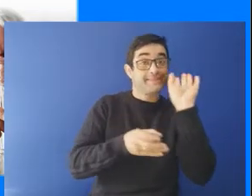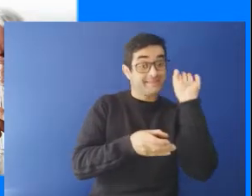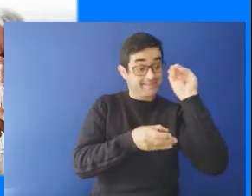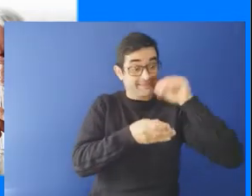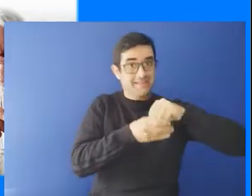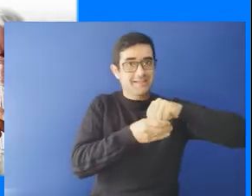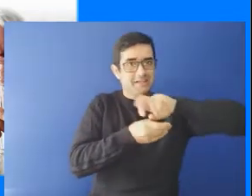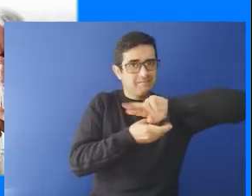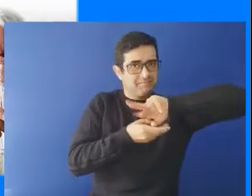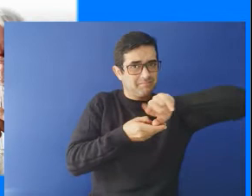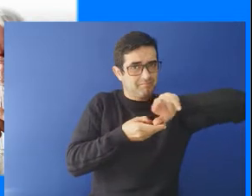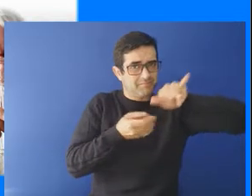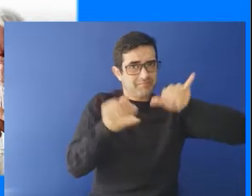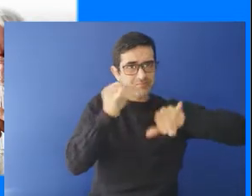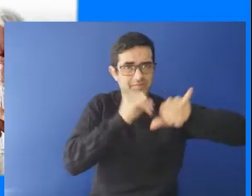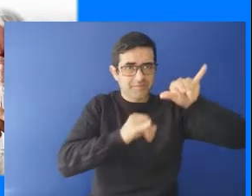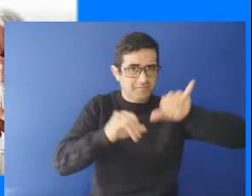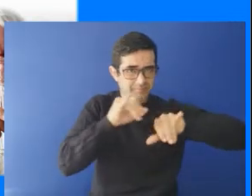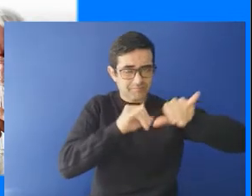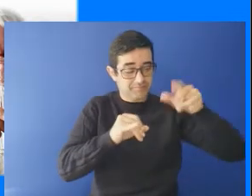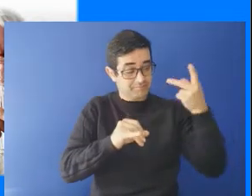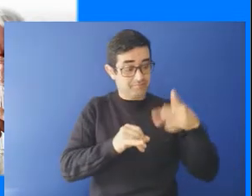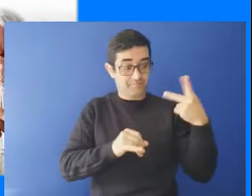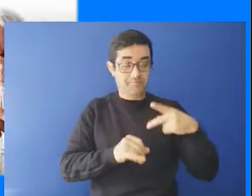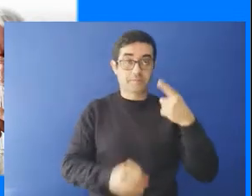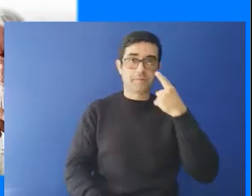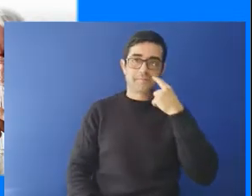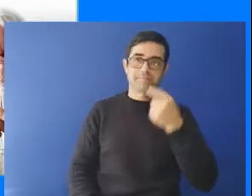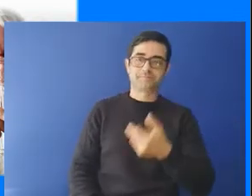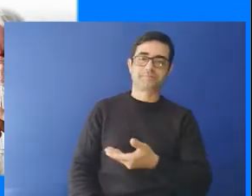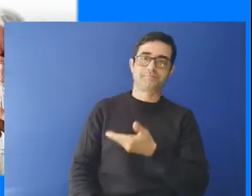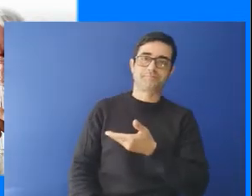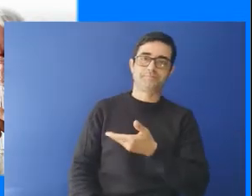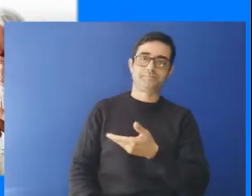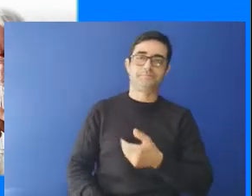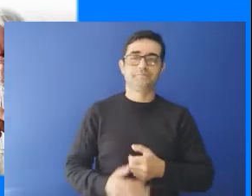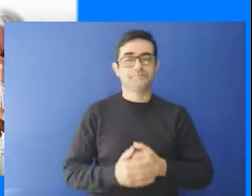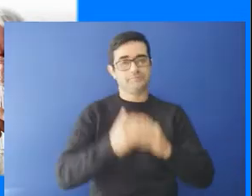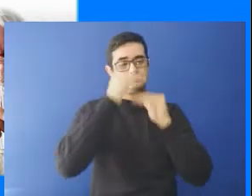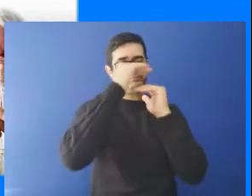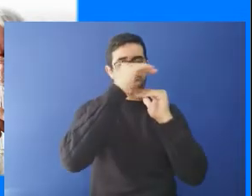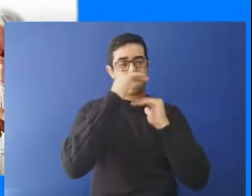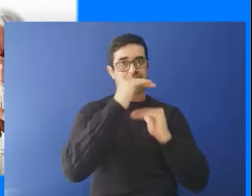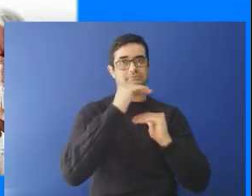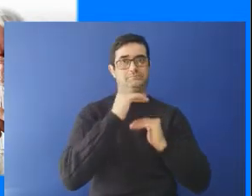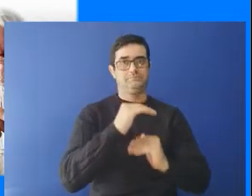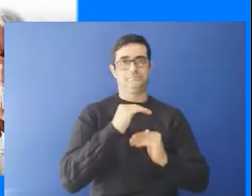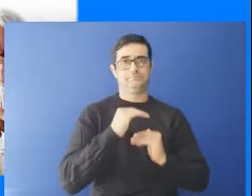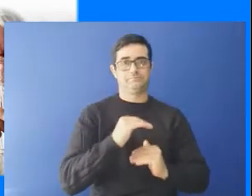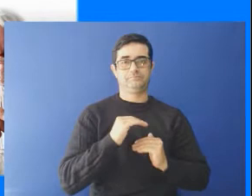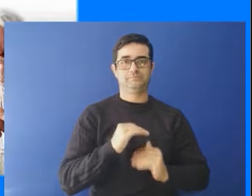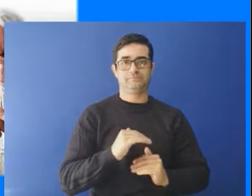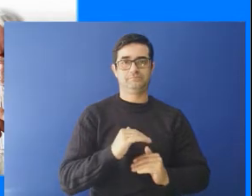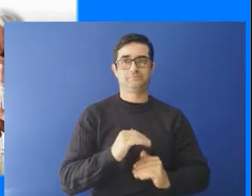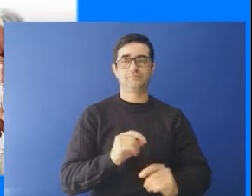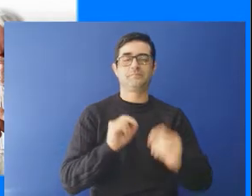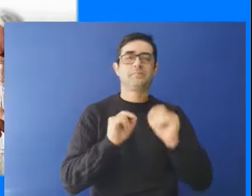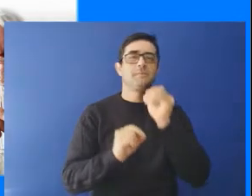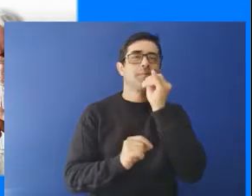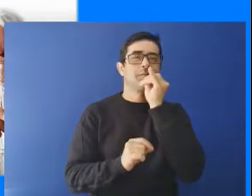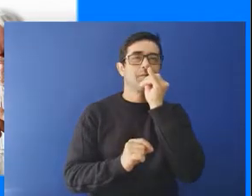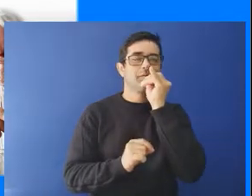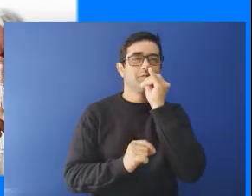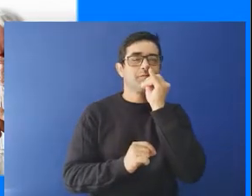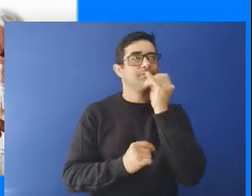sua composição química ou por sua granulometria. Então, no começo, a parte inicial que a gente vê, pensando, por exemplo,